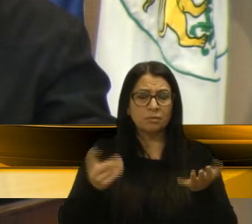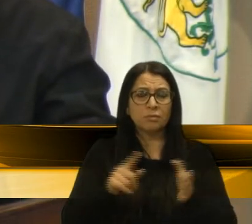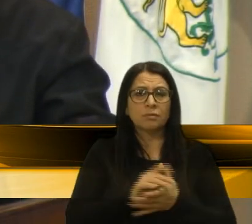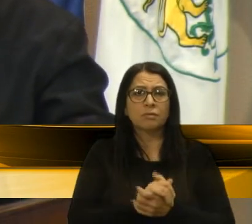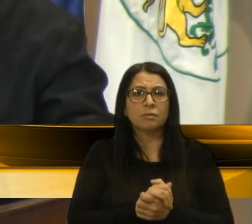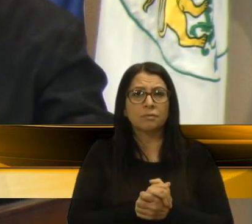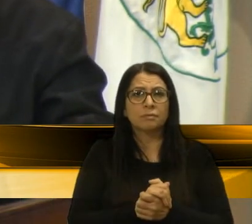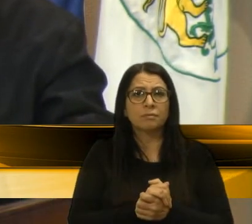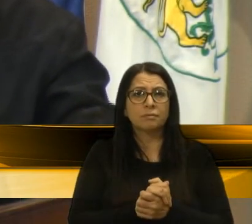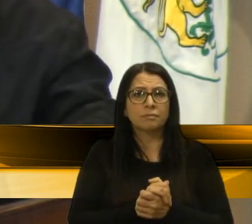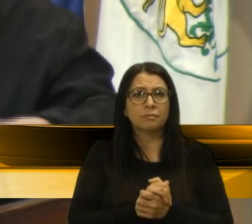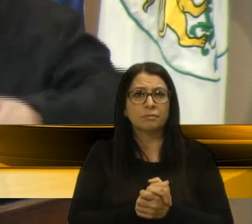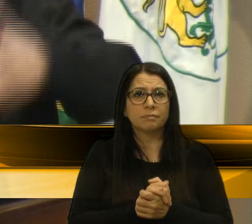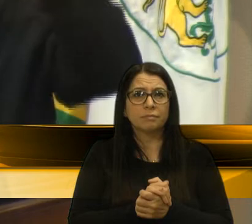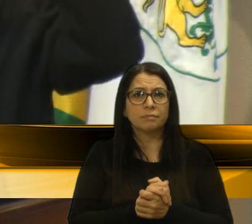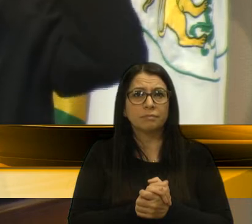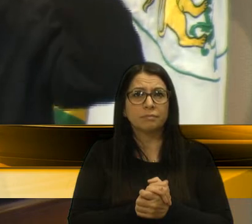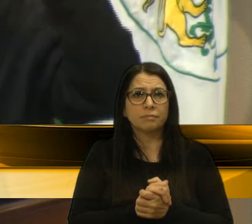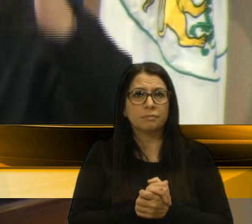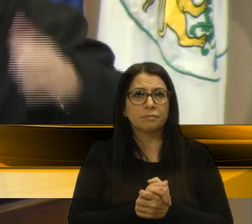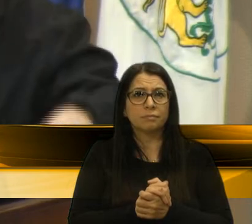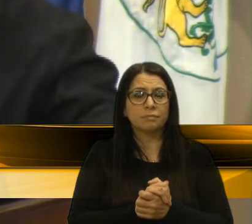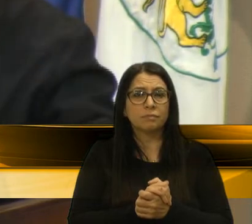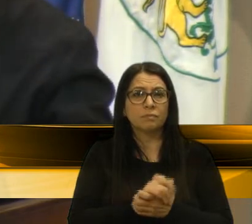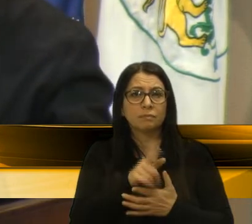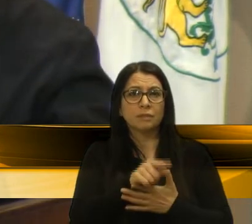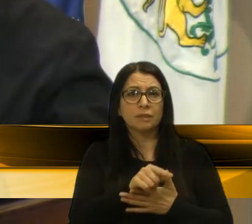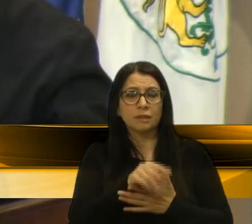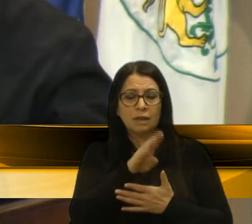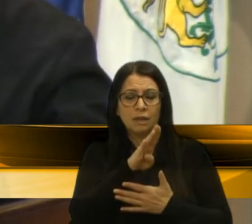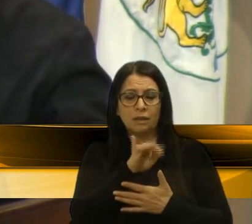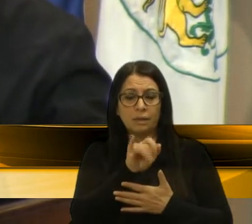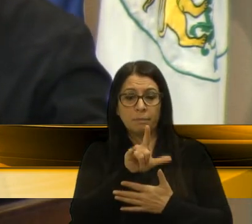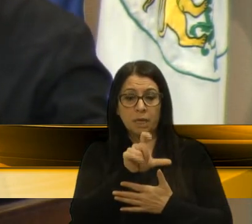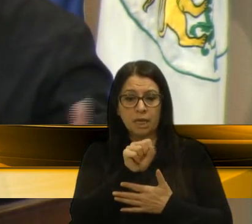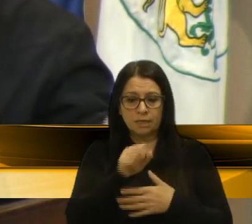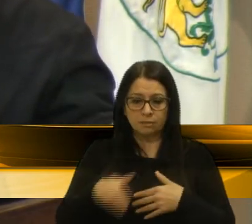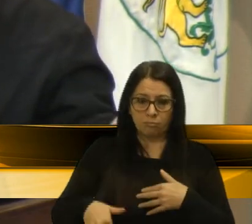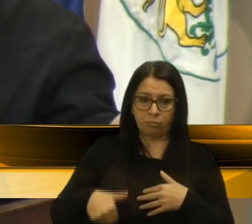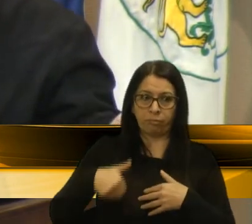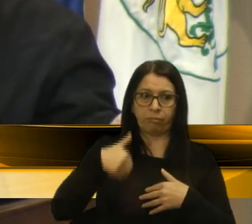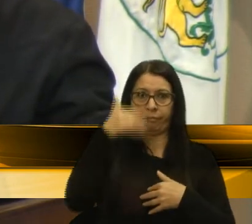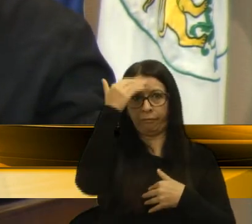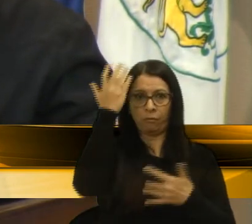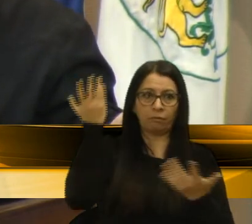Então, a bilis está subindo, né? A bilis está subindo, né? Então,